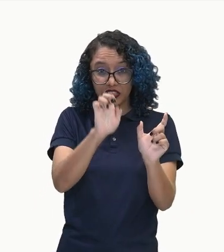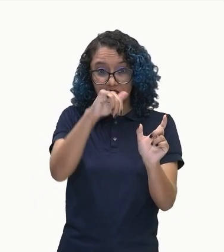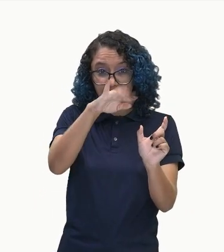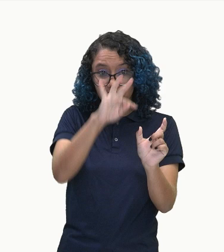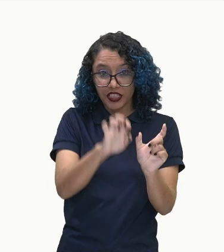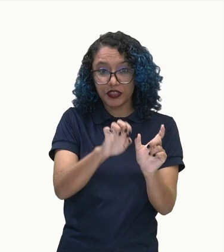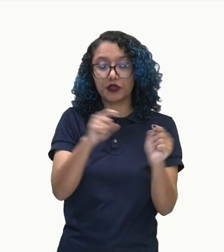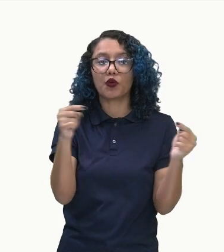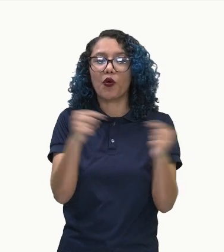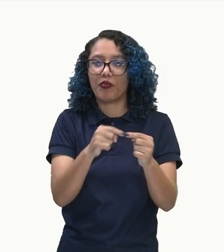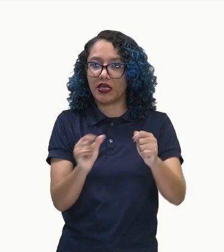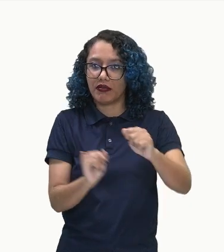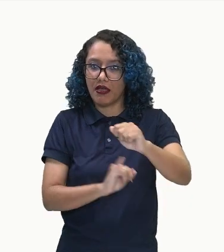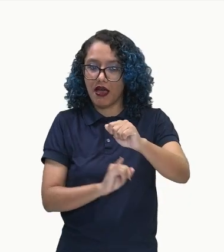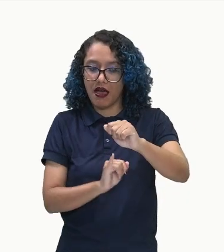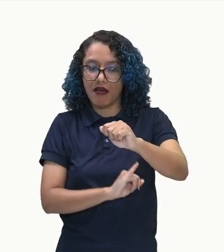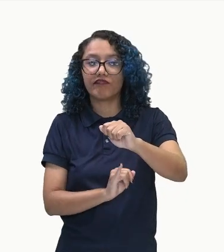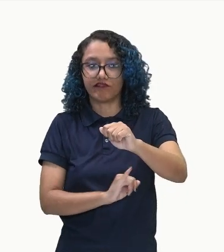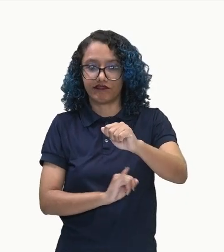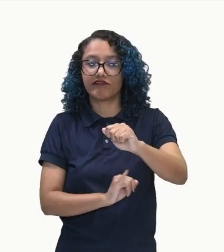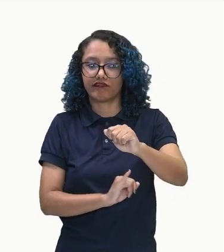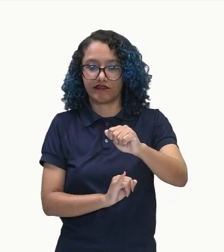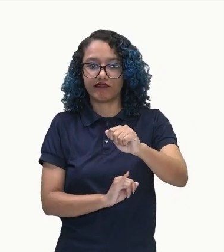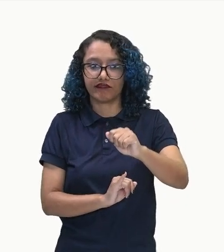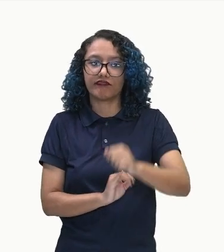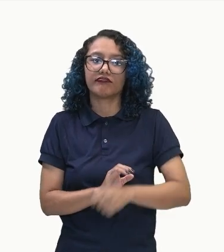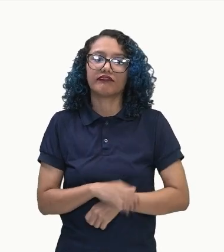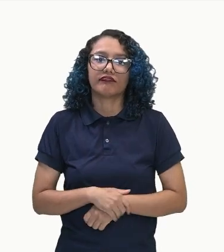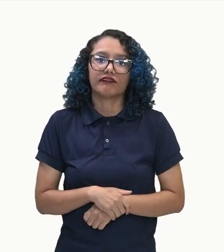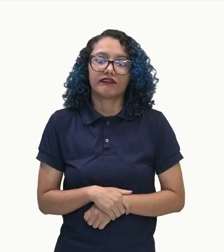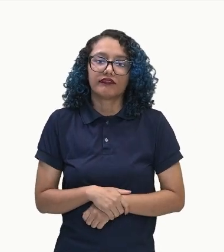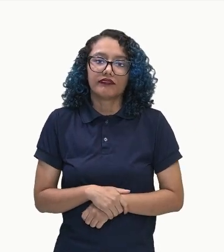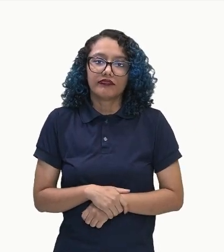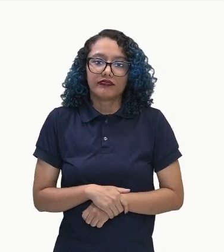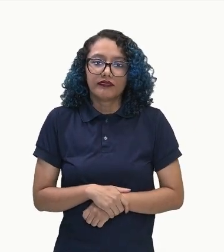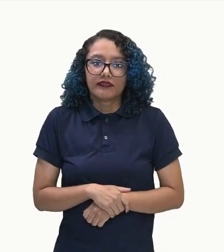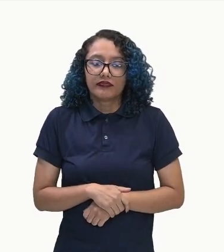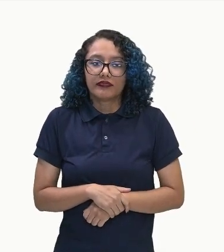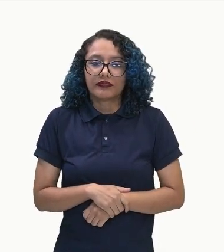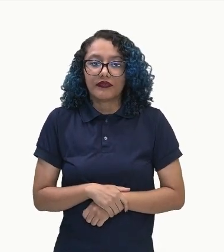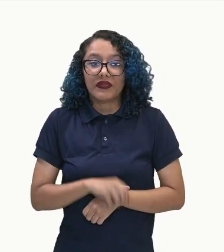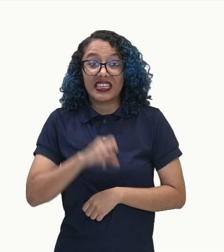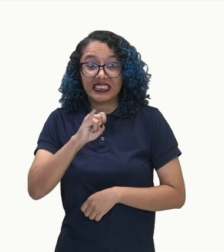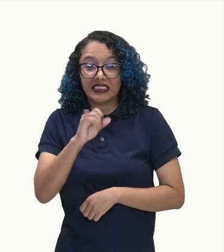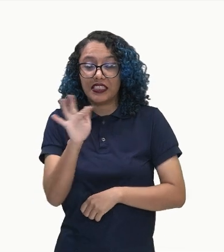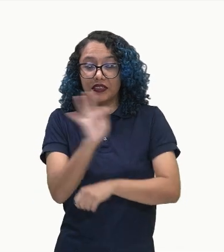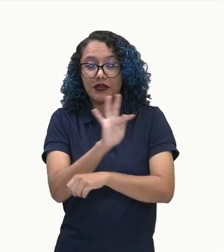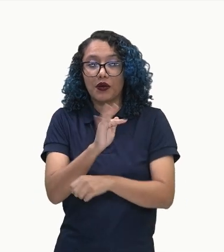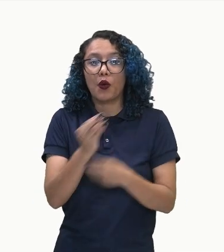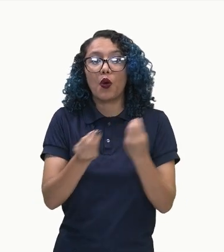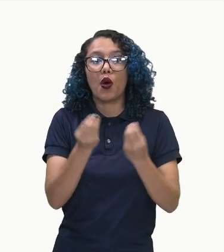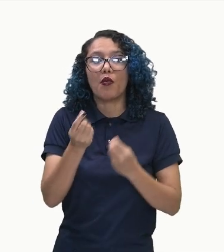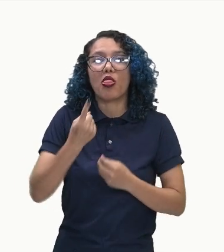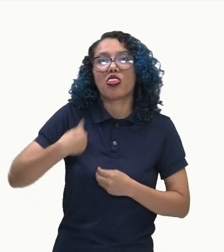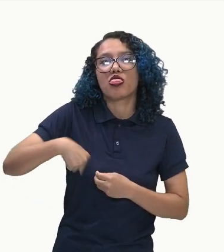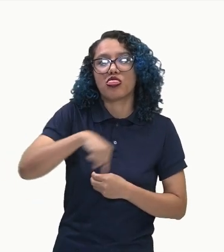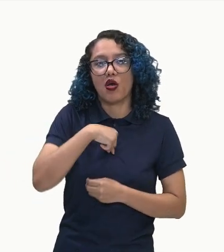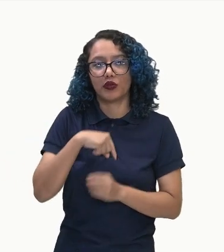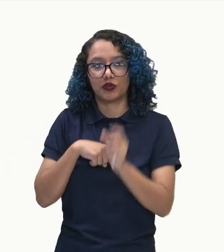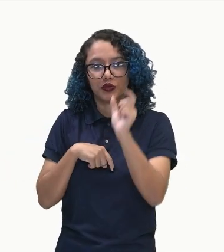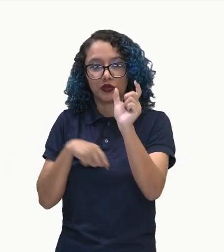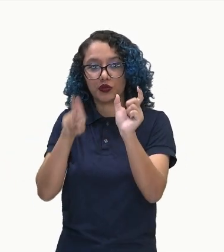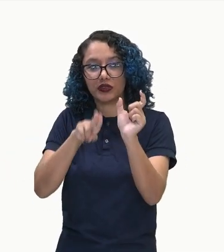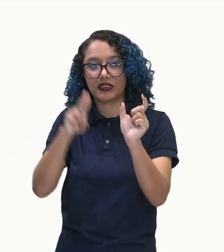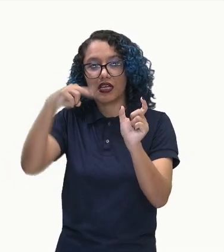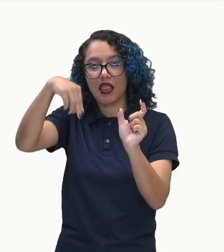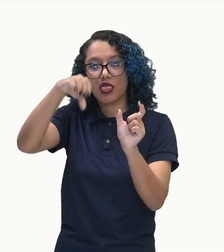pessoal? Na verdade, se fosse um texto dentro da norma culta, seria nós procuramos, né? Mas como aqui ele conhece muito bem